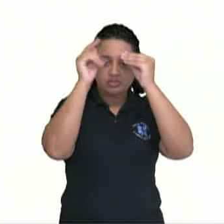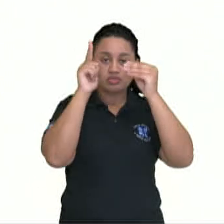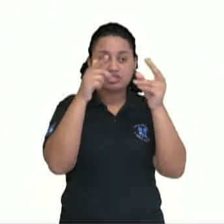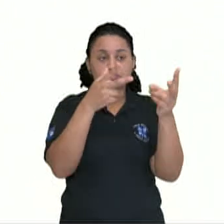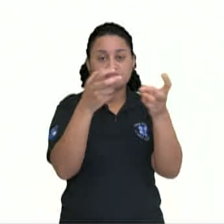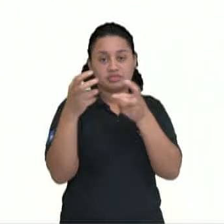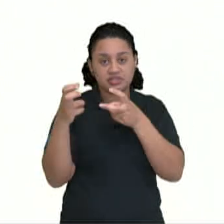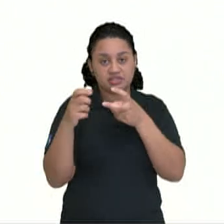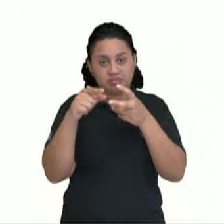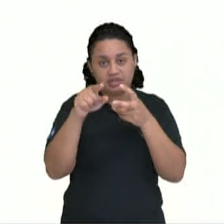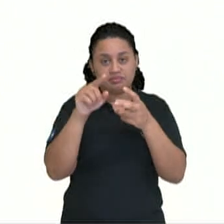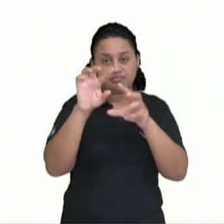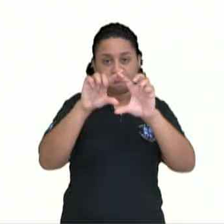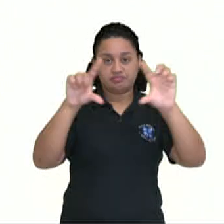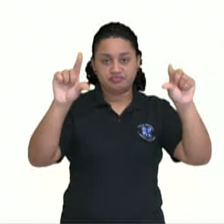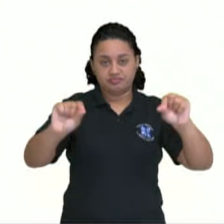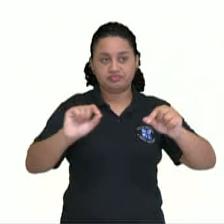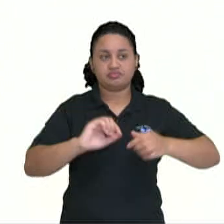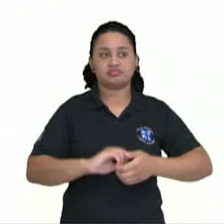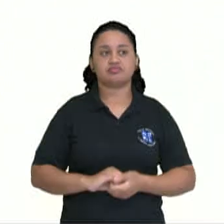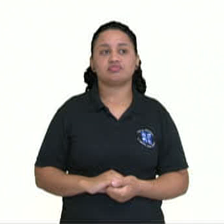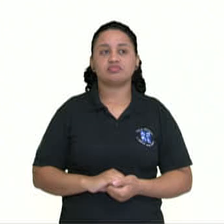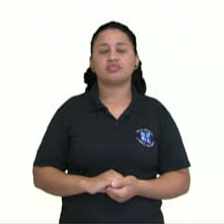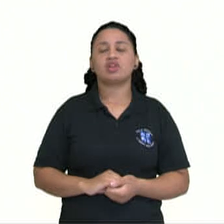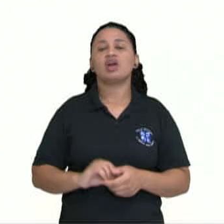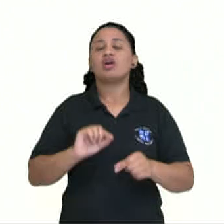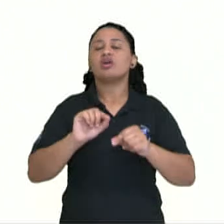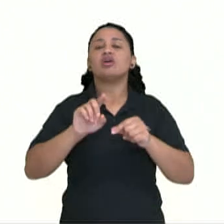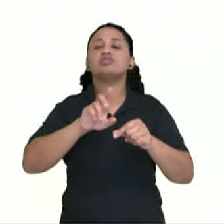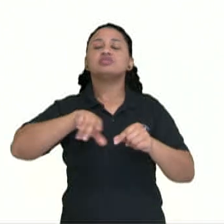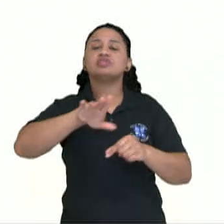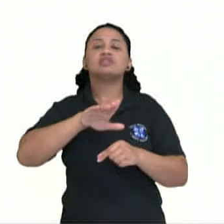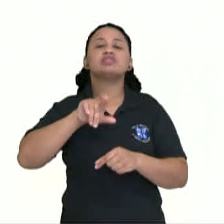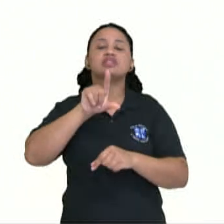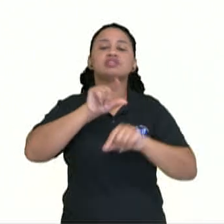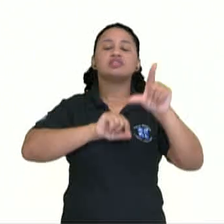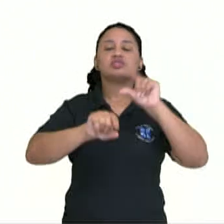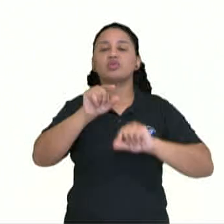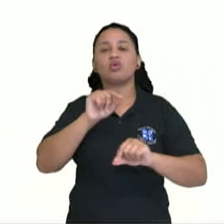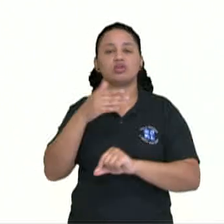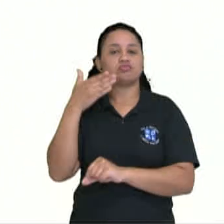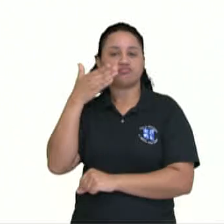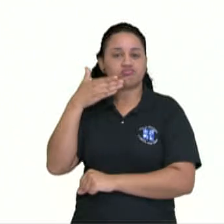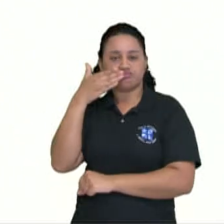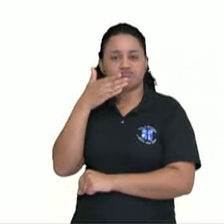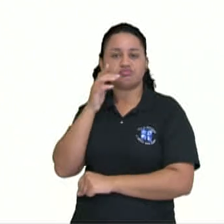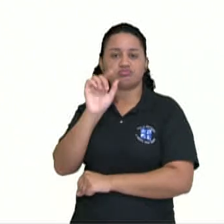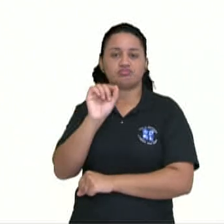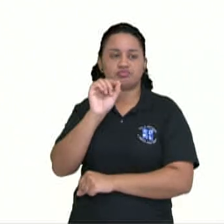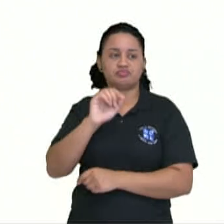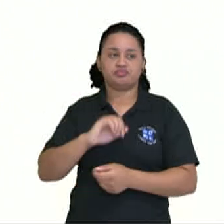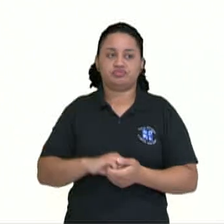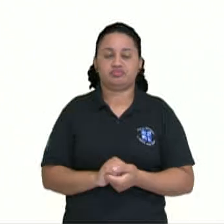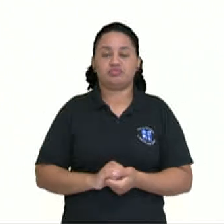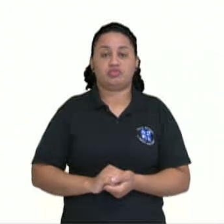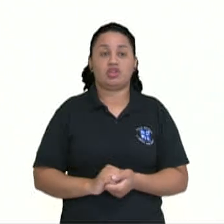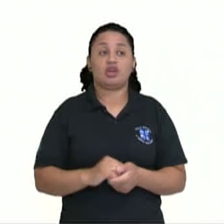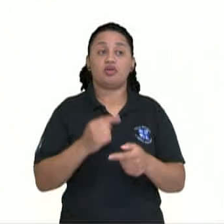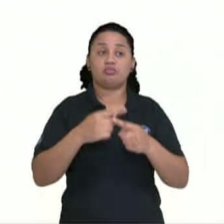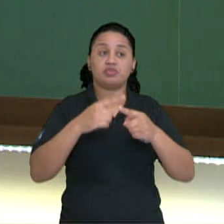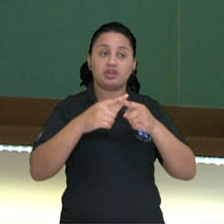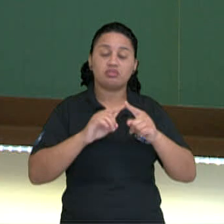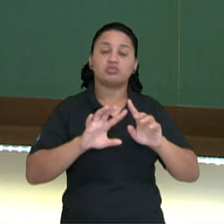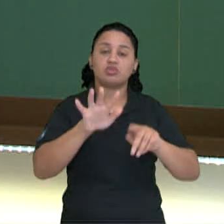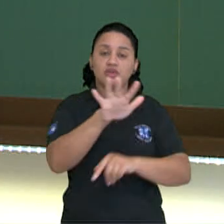neste trecho. Qual o efeito retórico dessa escolha no discurso? Vamos reler o trecho então, porque toda